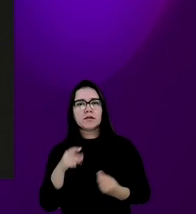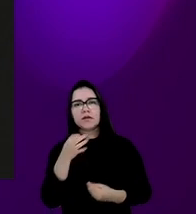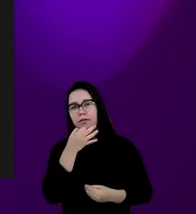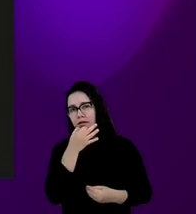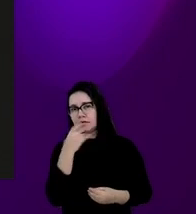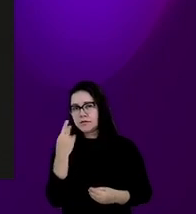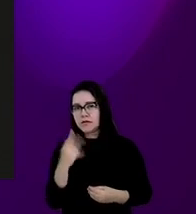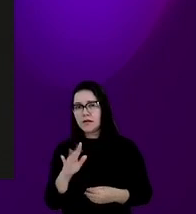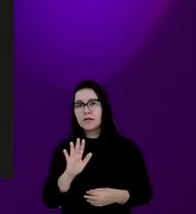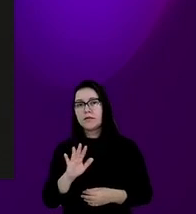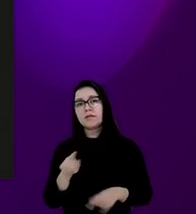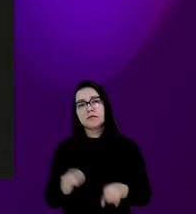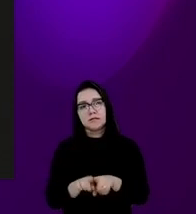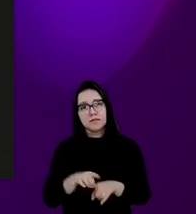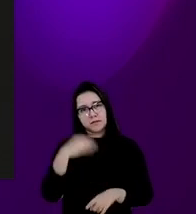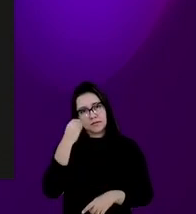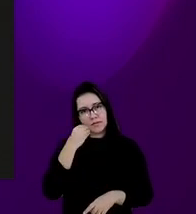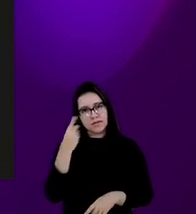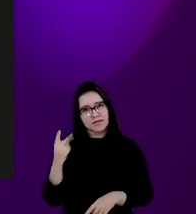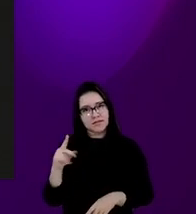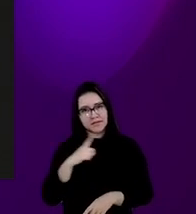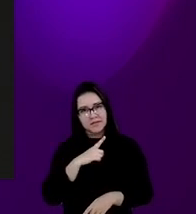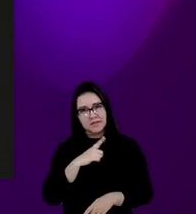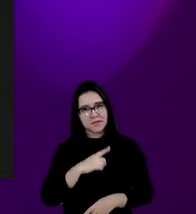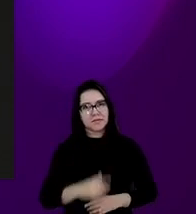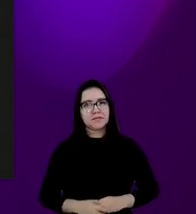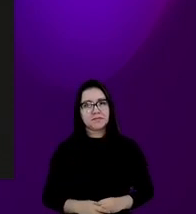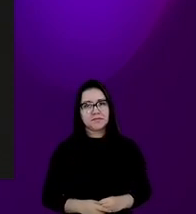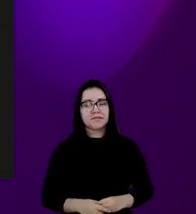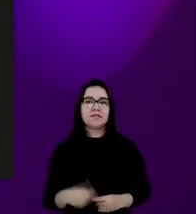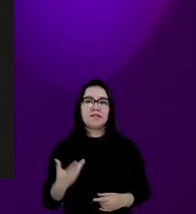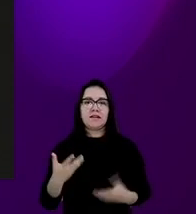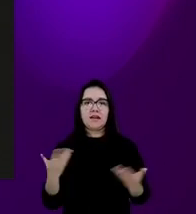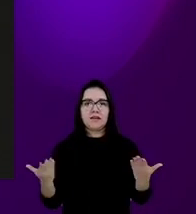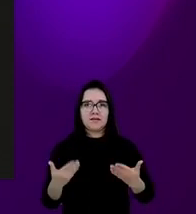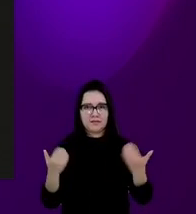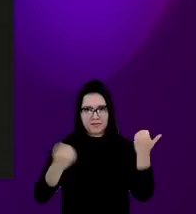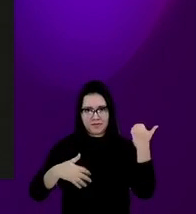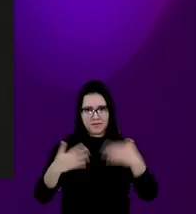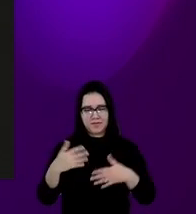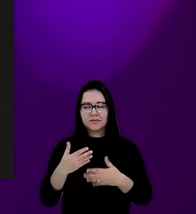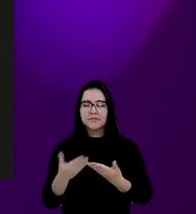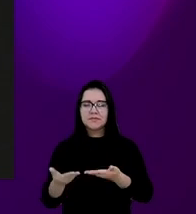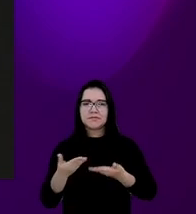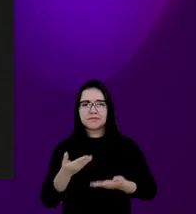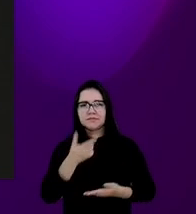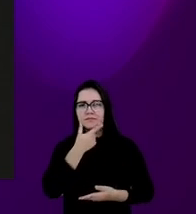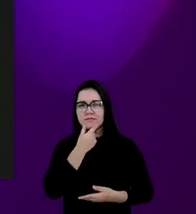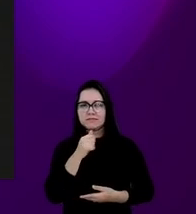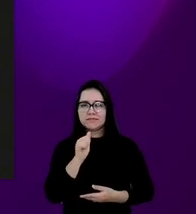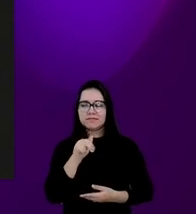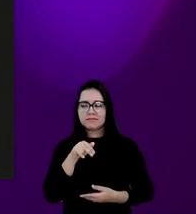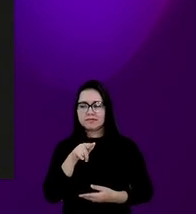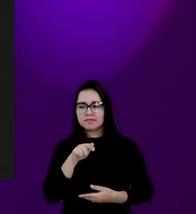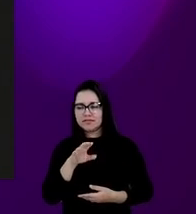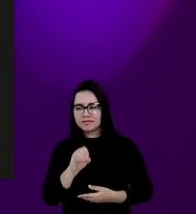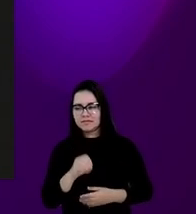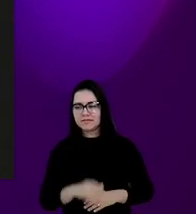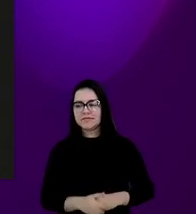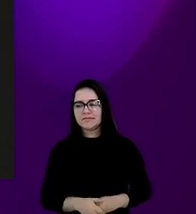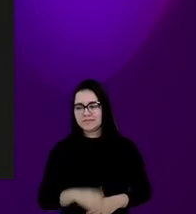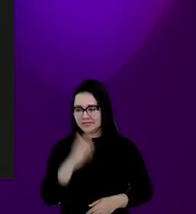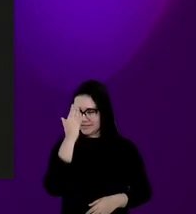mas da experiência americana. Eu gostaria, então, de começar com o Ângelo, por favor, Ângelo. Bom, obrigado,